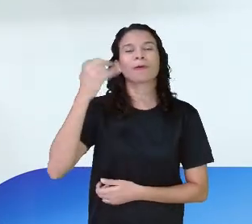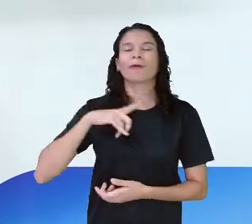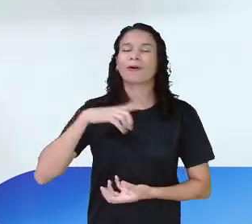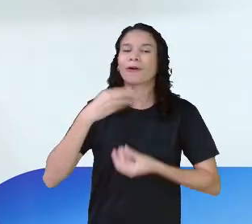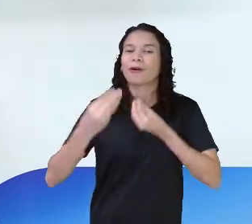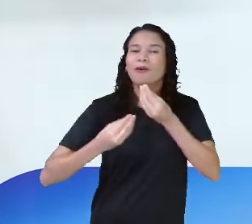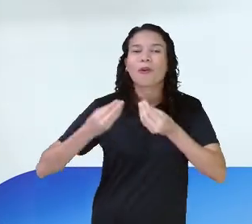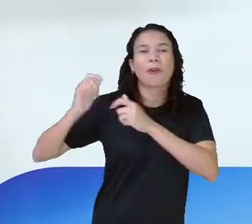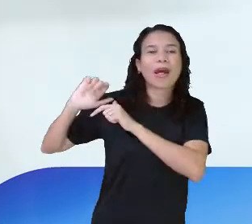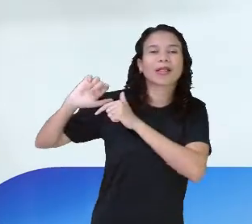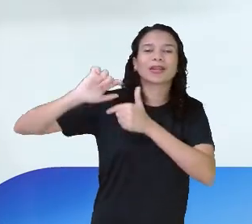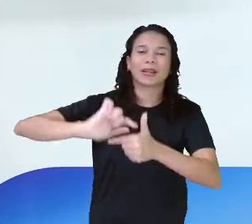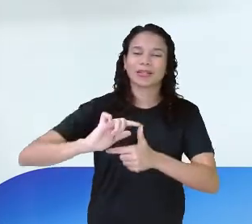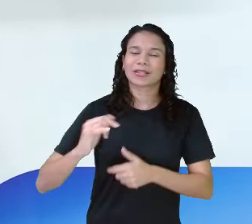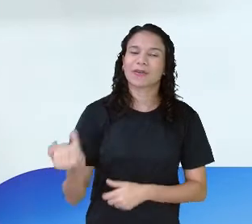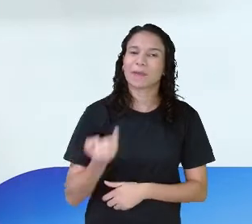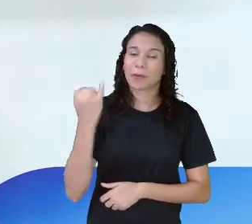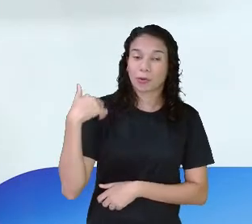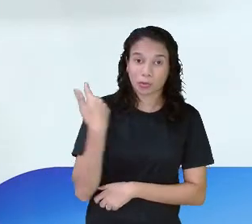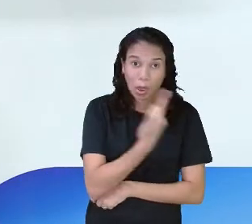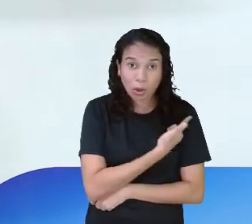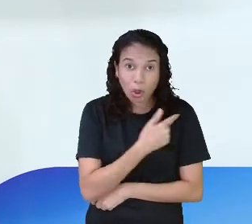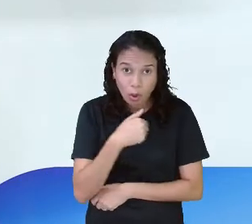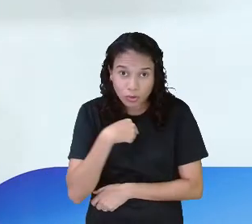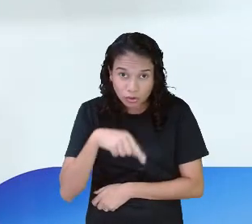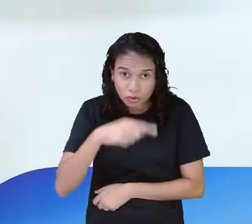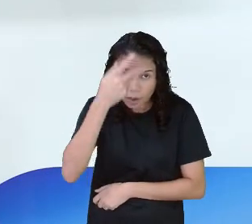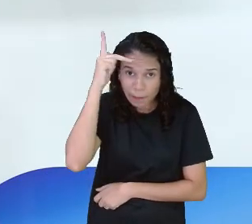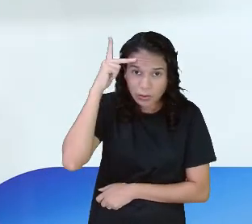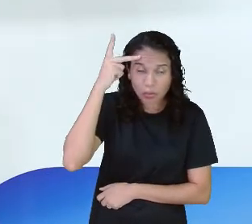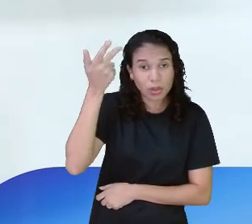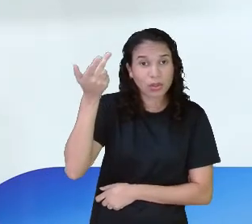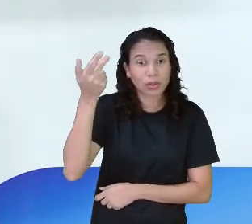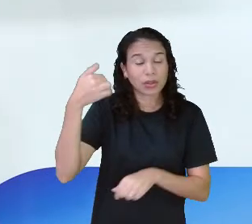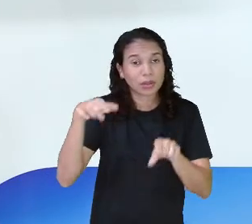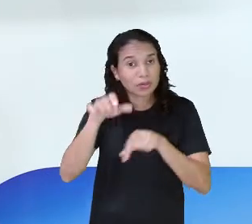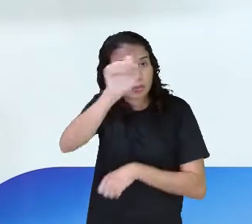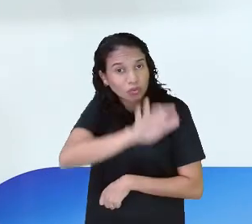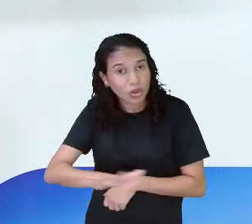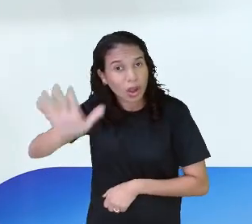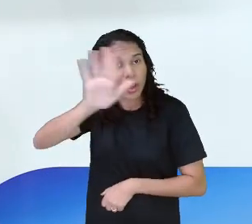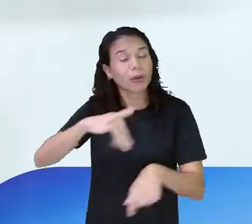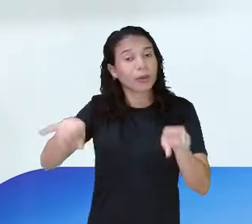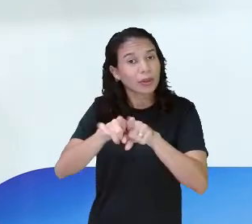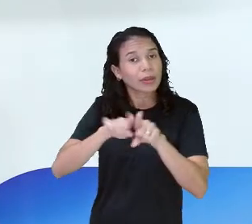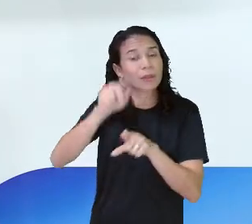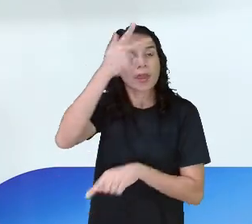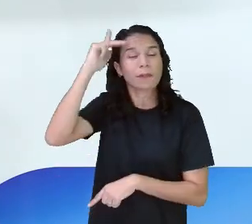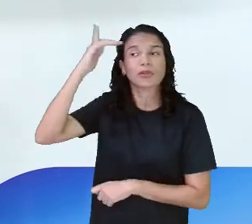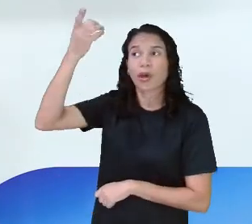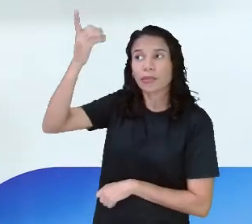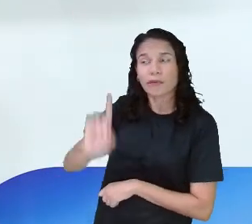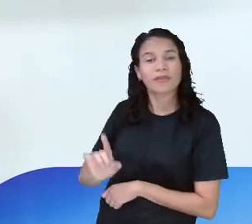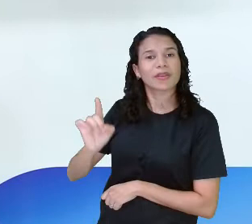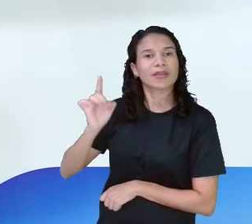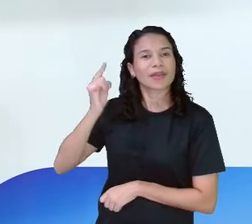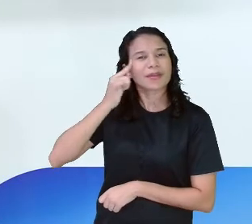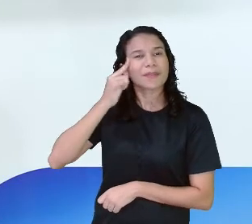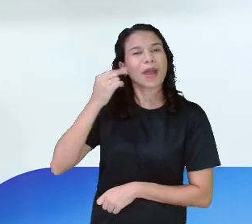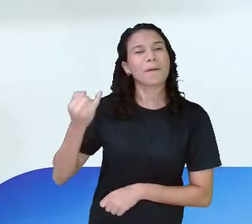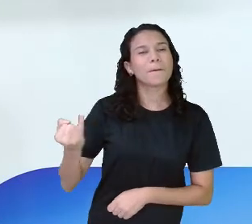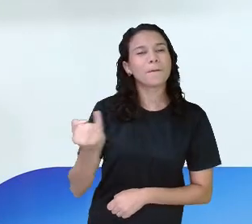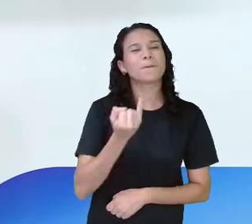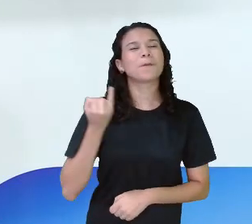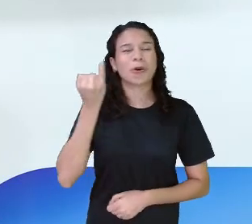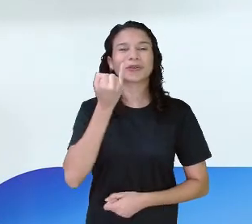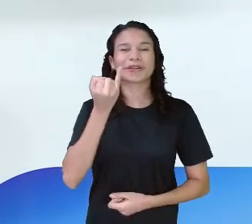uma herança muito significativa, não só para as pessoas com deficiência, mas para todos nós que pensamos na nossa importância, né?